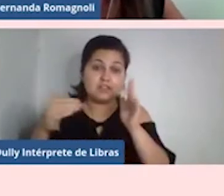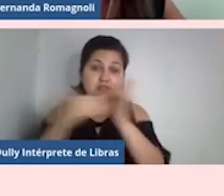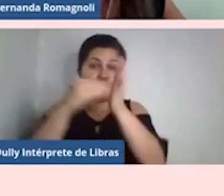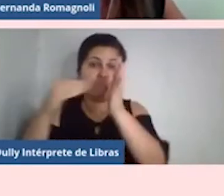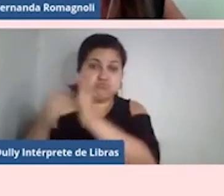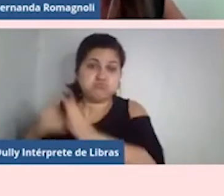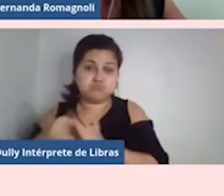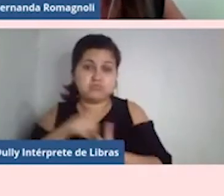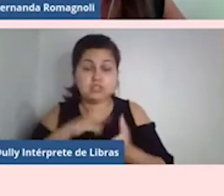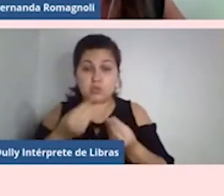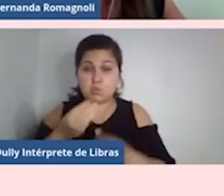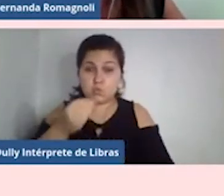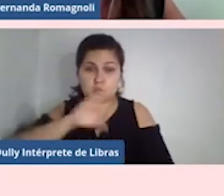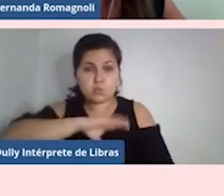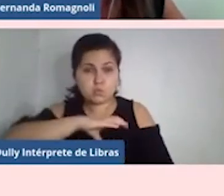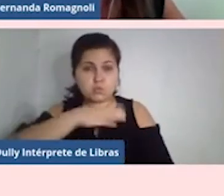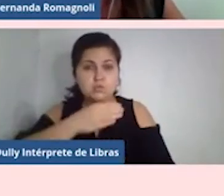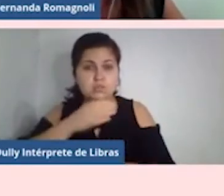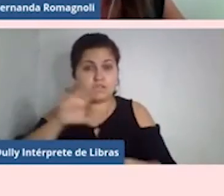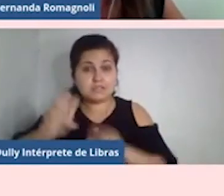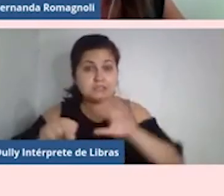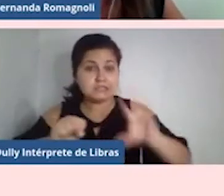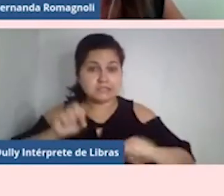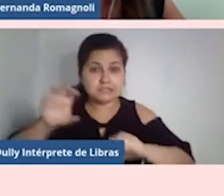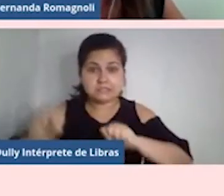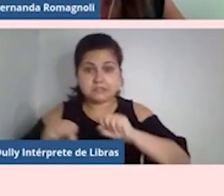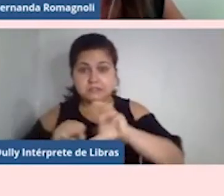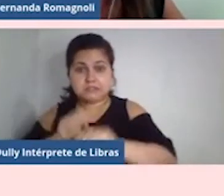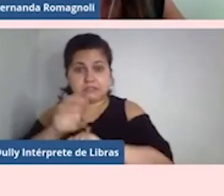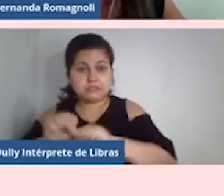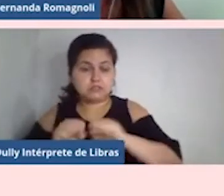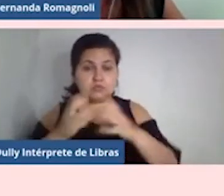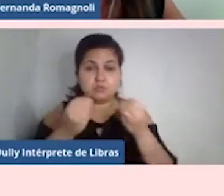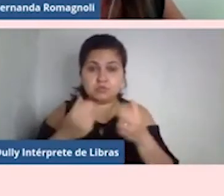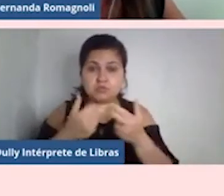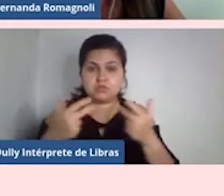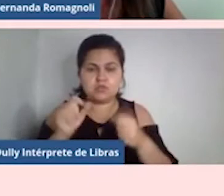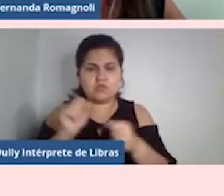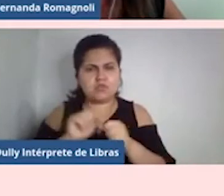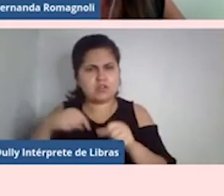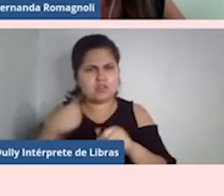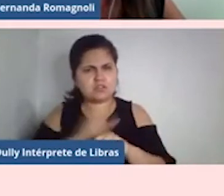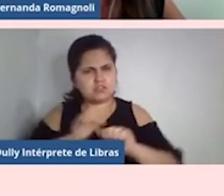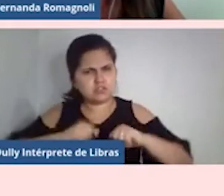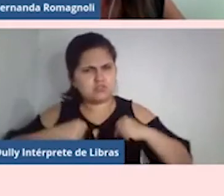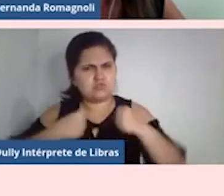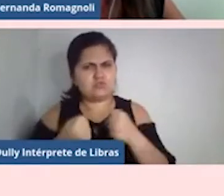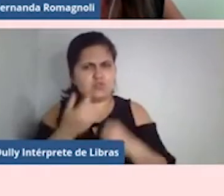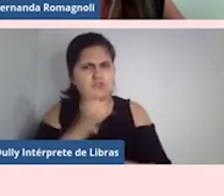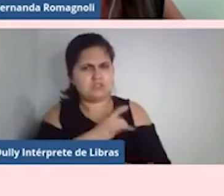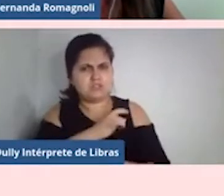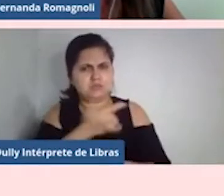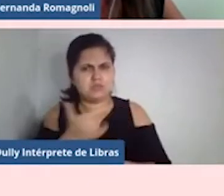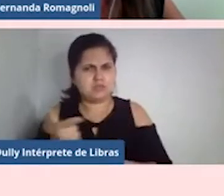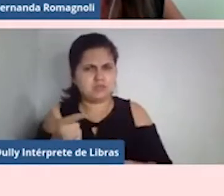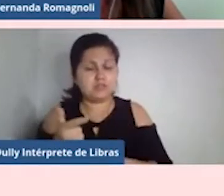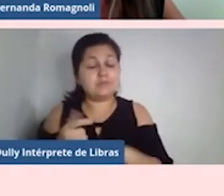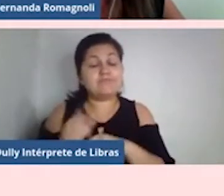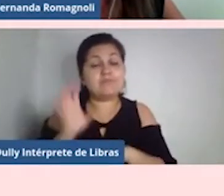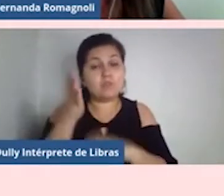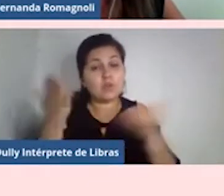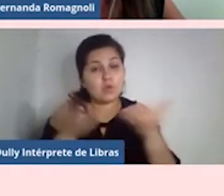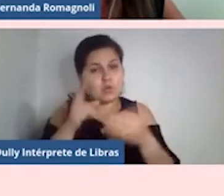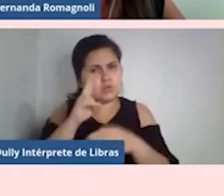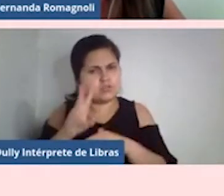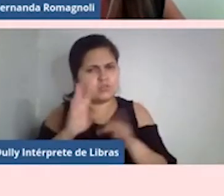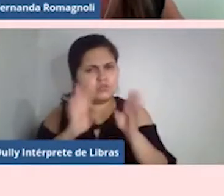tendo muita coragem, segurando as pontas em vários lados, isso nos faz fortes e destemidas. Hoje eu vi no Face, eu